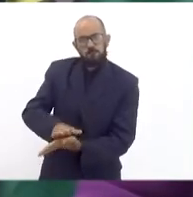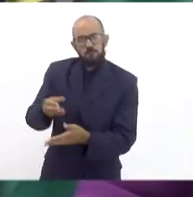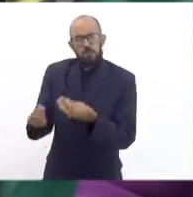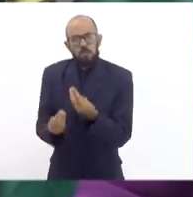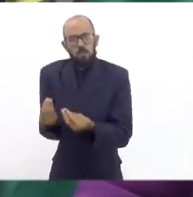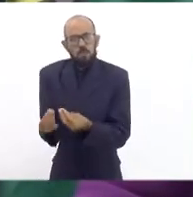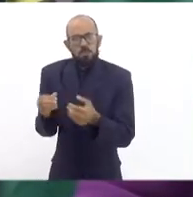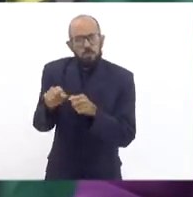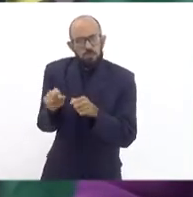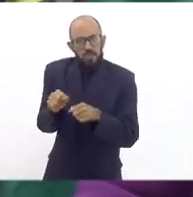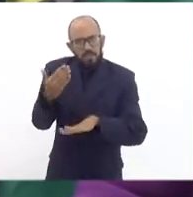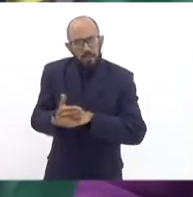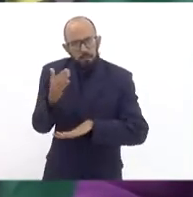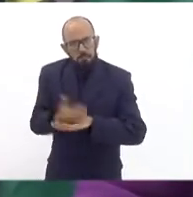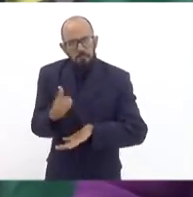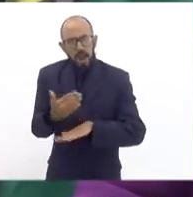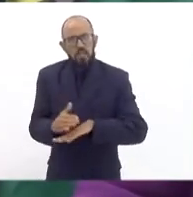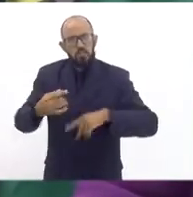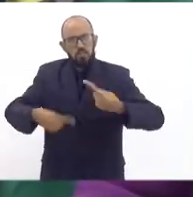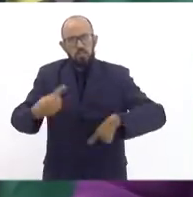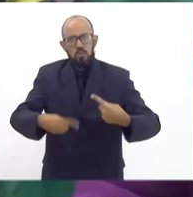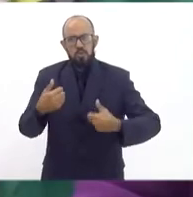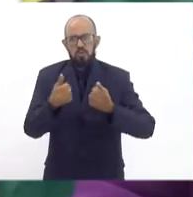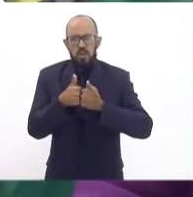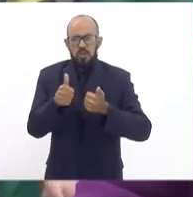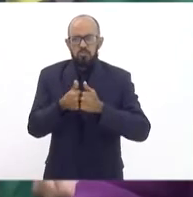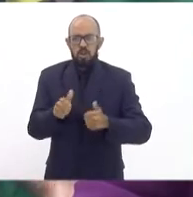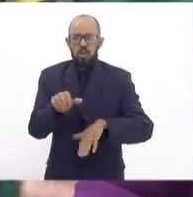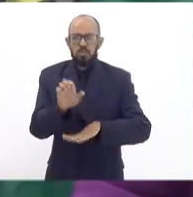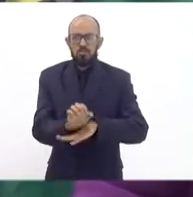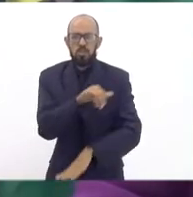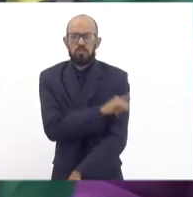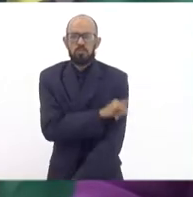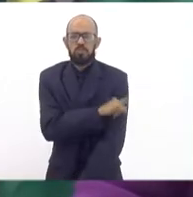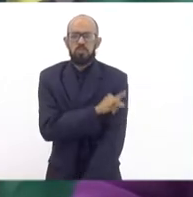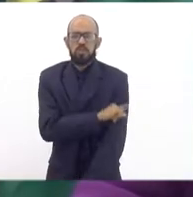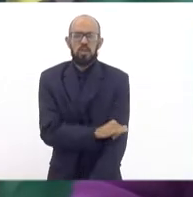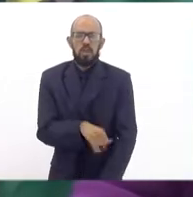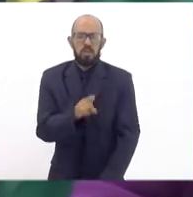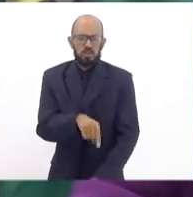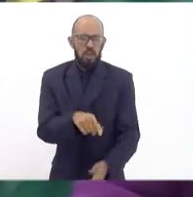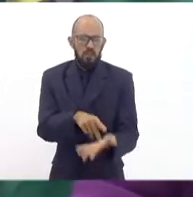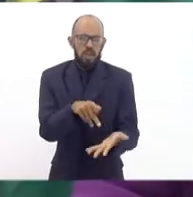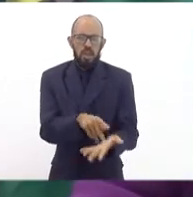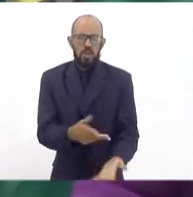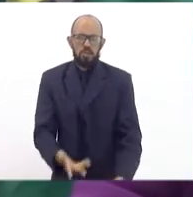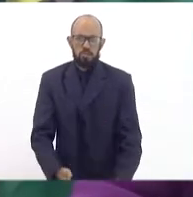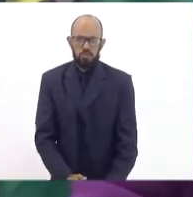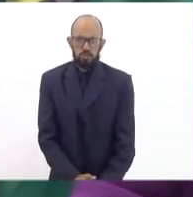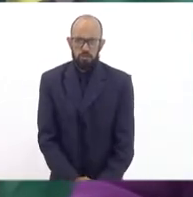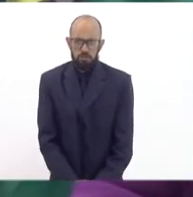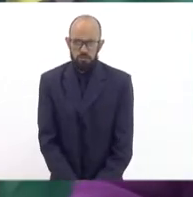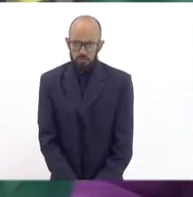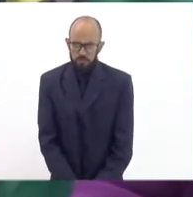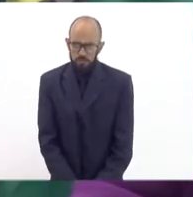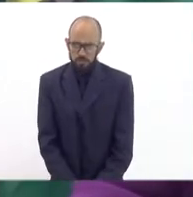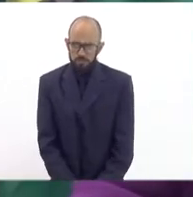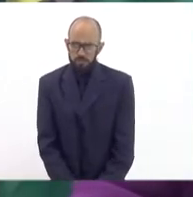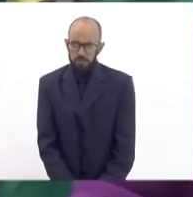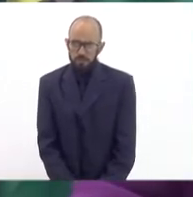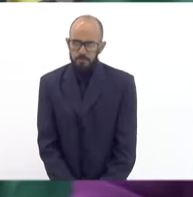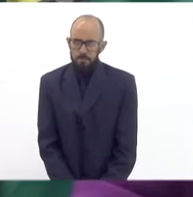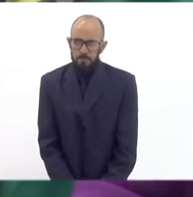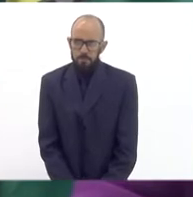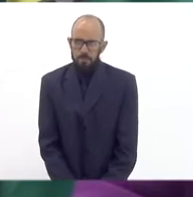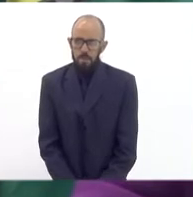em prática hoje a política de transporte no estado do Rio de Janeiro. Essa que é a verdade. Então,